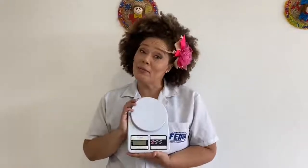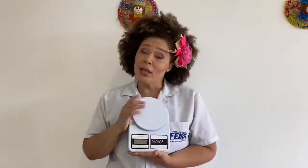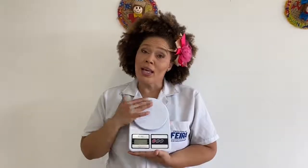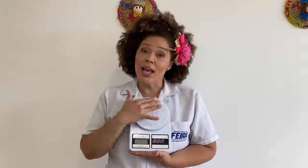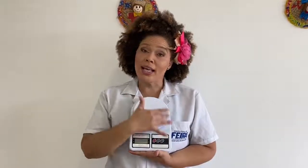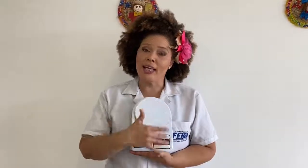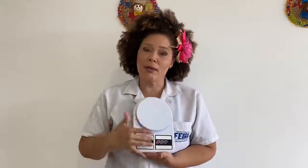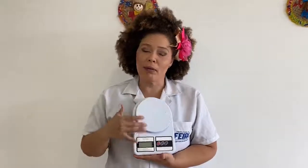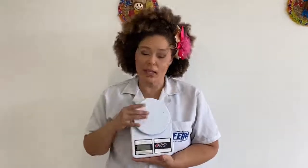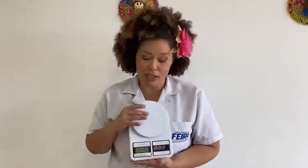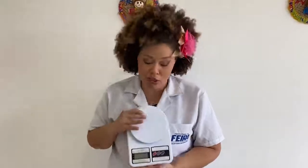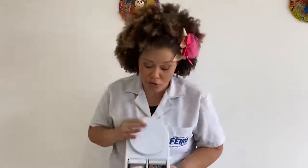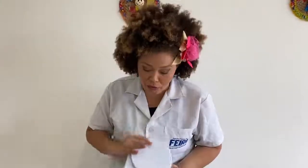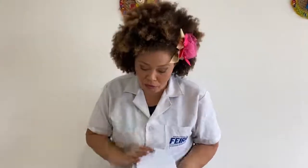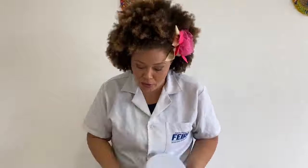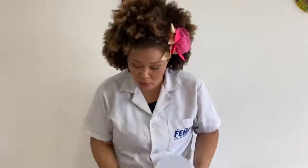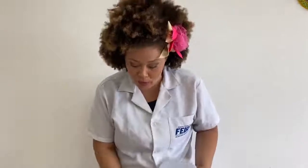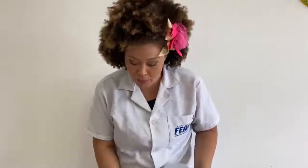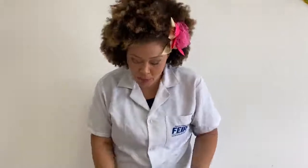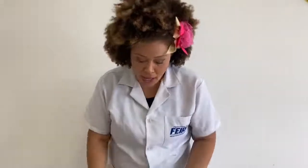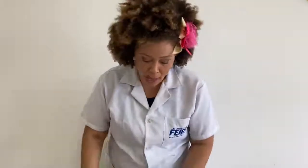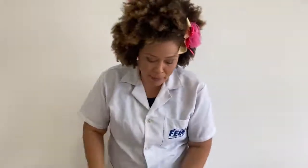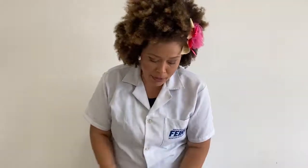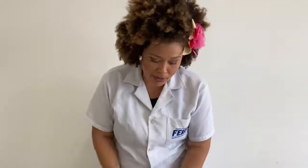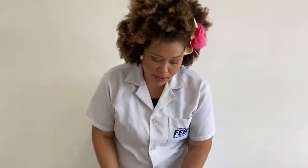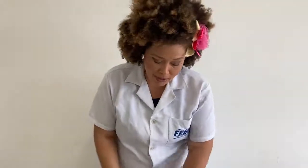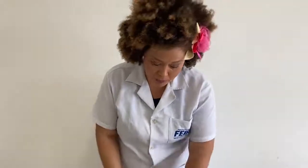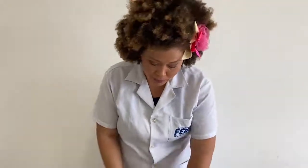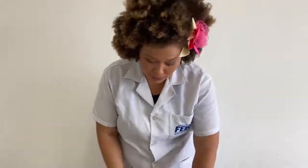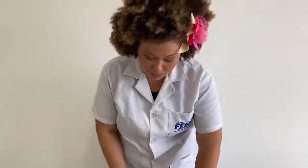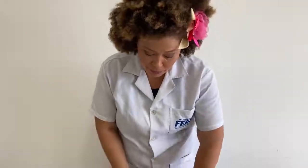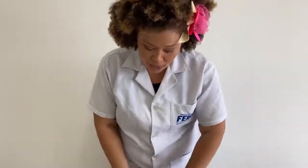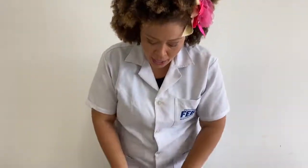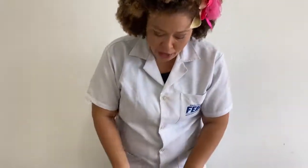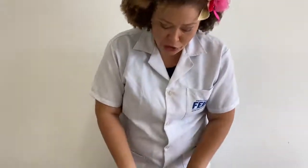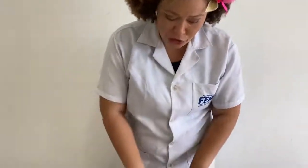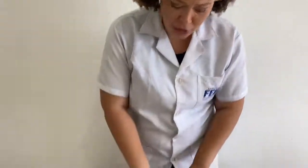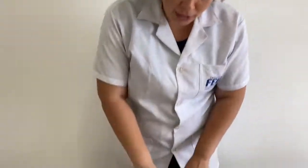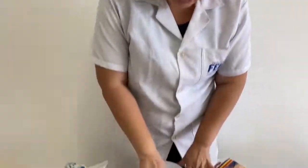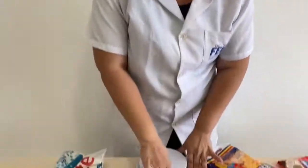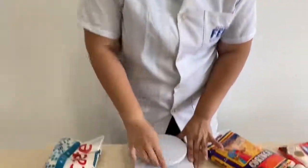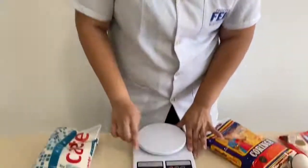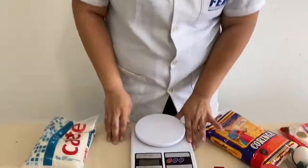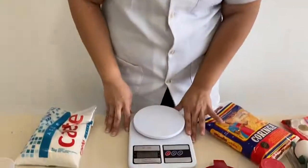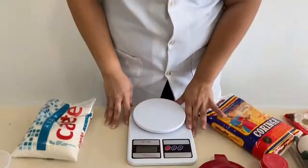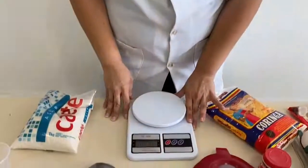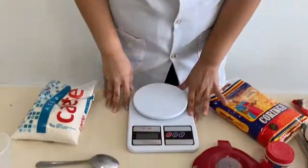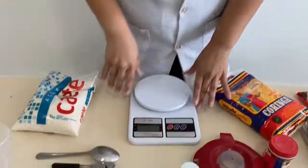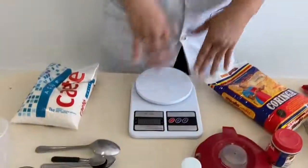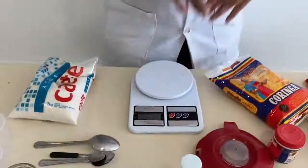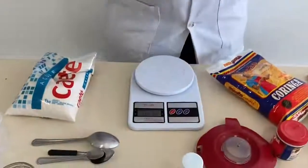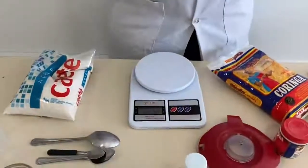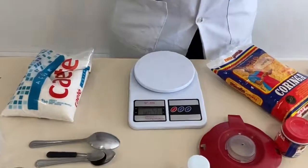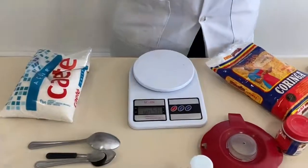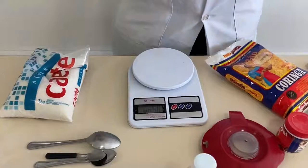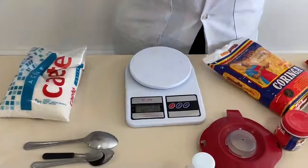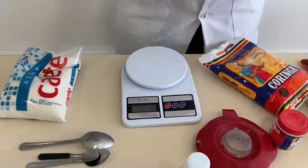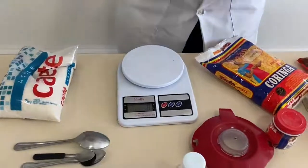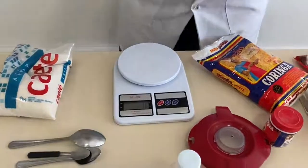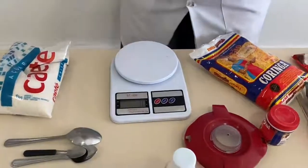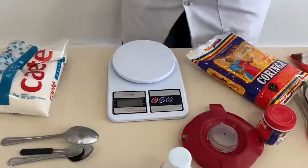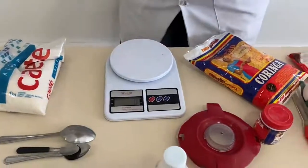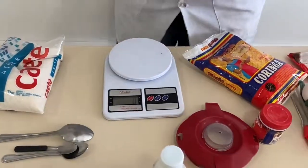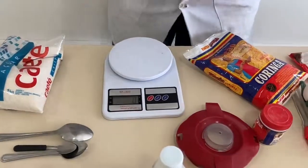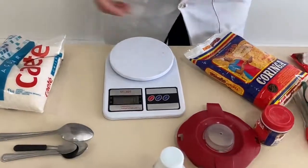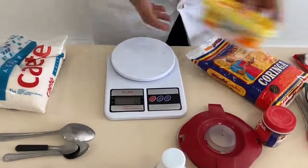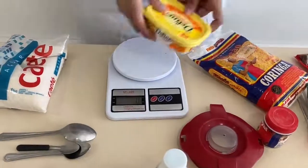balança. E aqui na balança a gente vai fazer o quê? A medição, tá? Aí a gente liga e eu posso medir várias coisas.